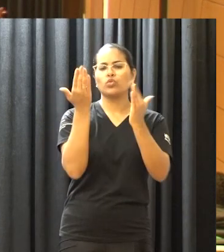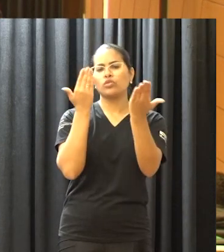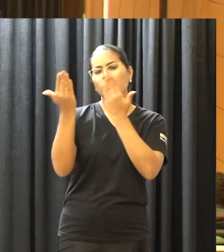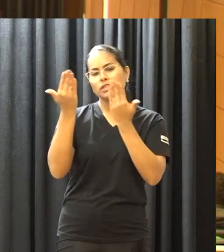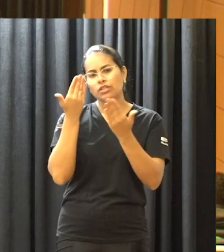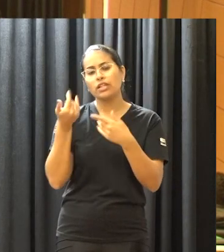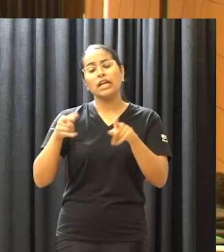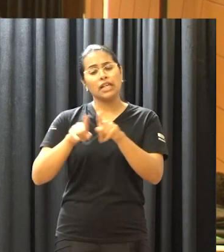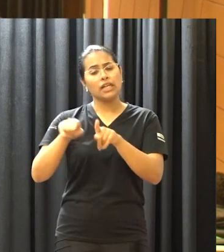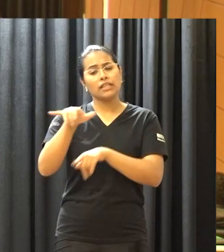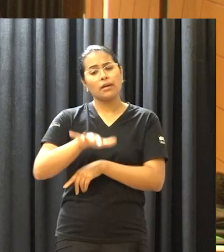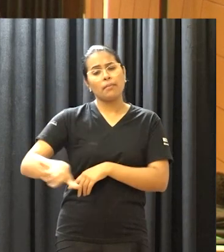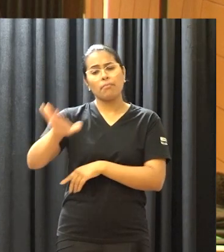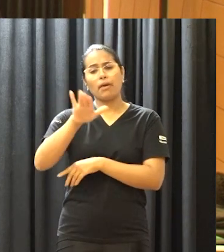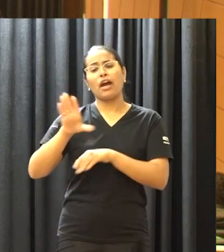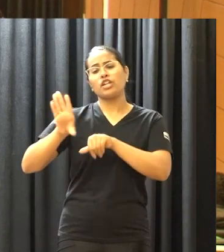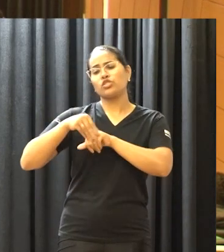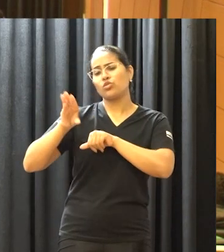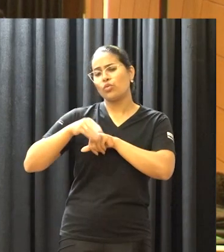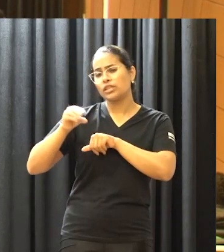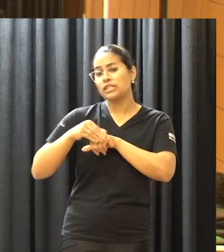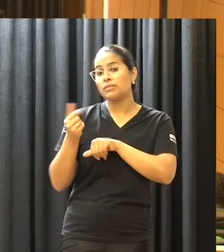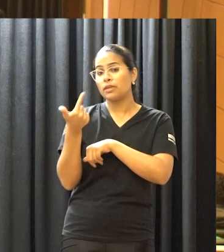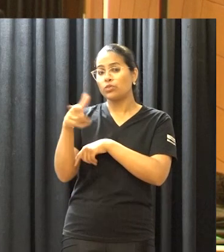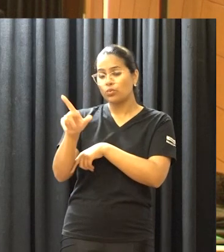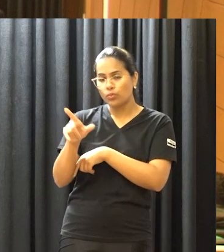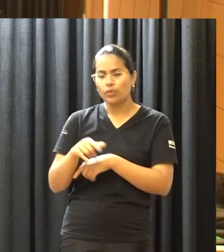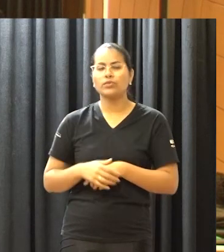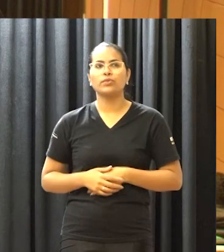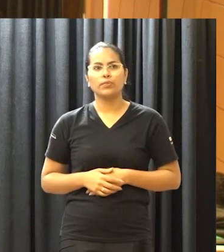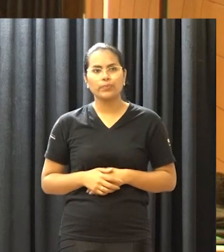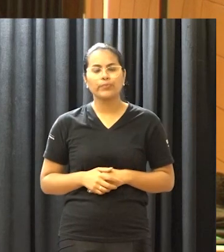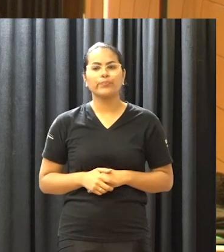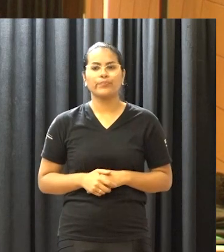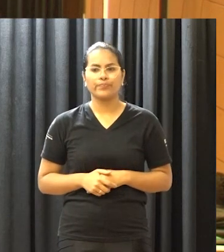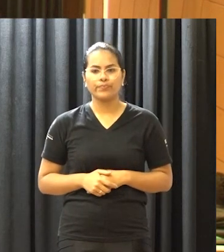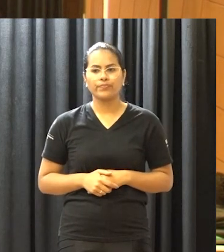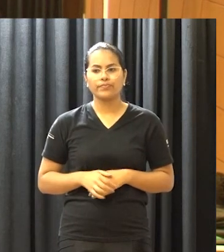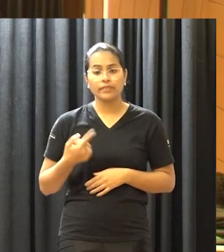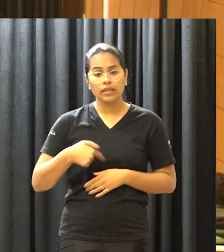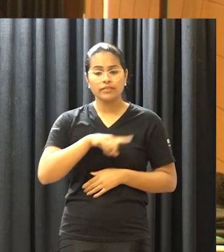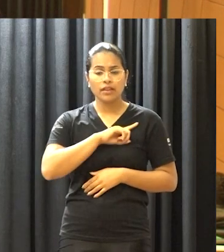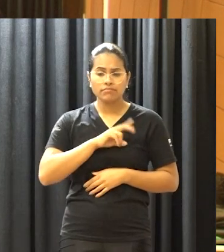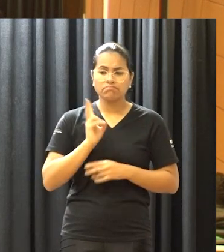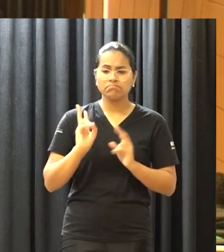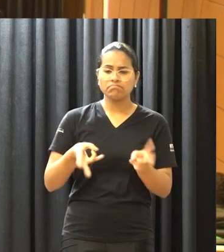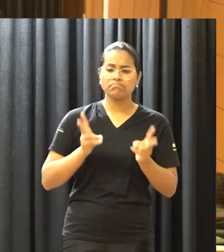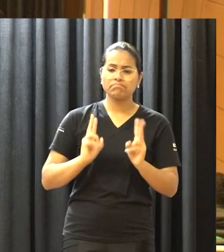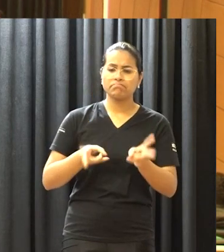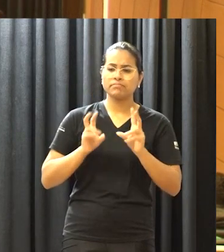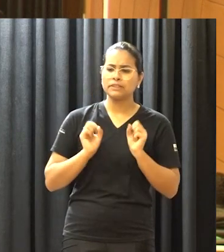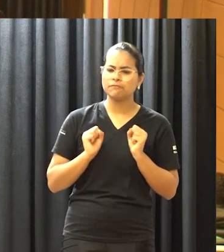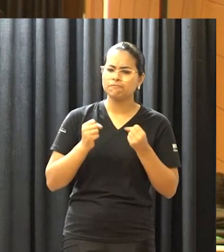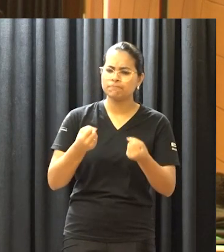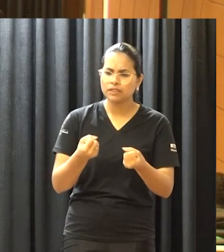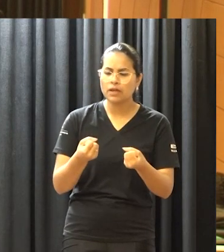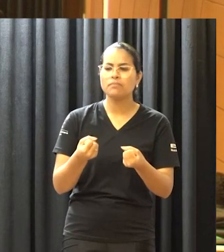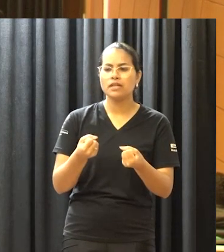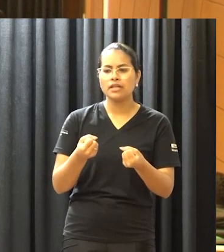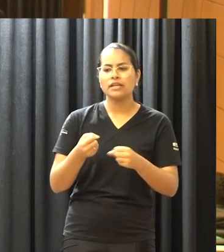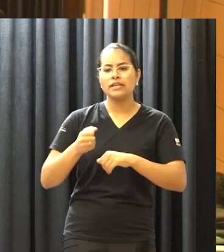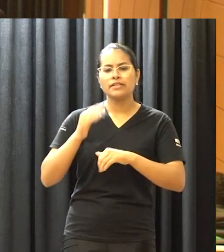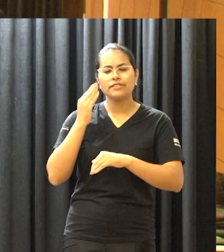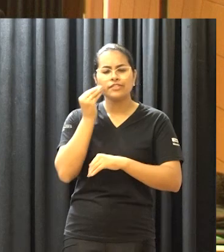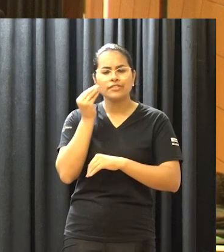para outras áreas do conhecimento, de modo que a seguirmos firmes e em coalizão rumo à construção de